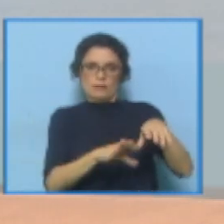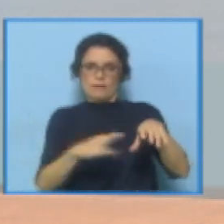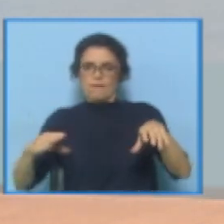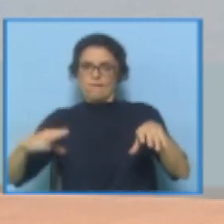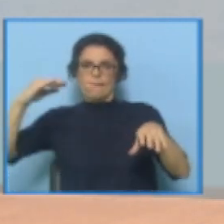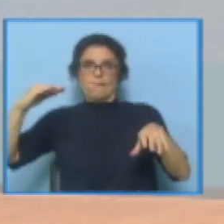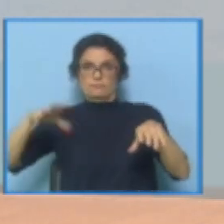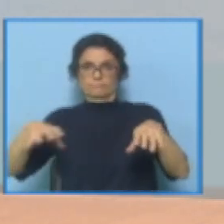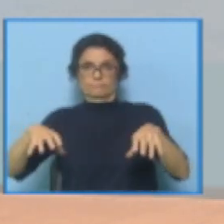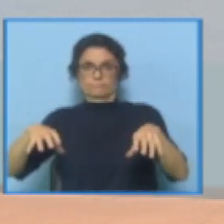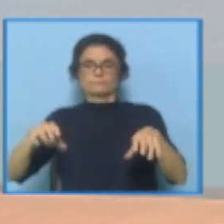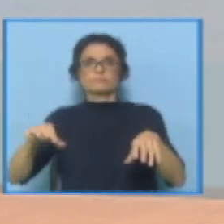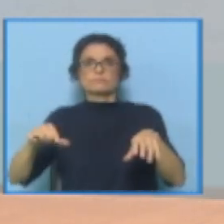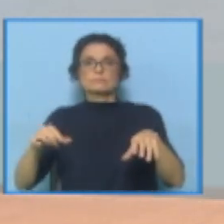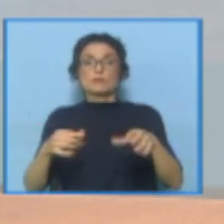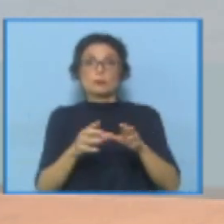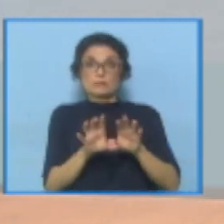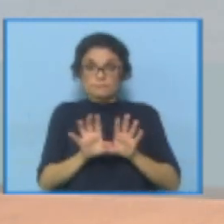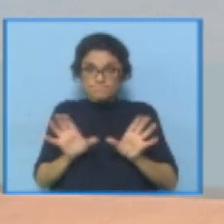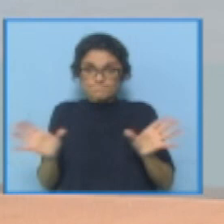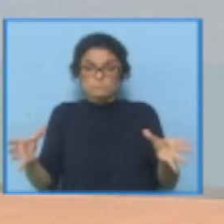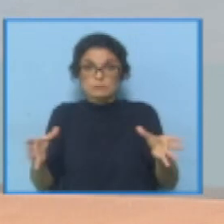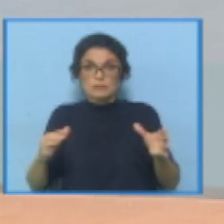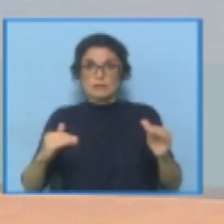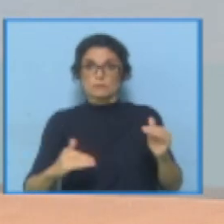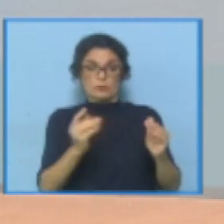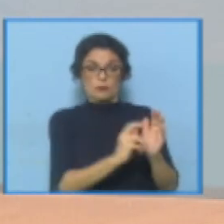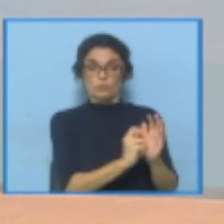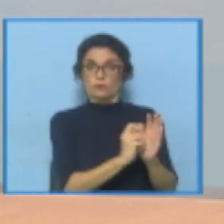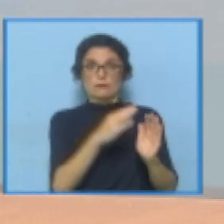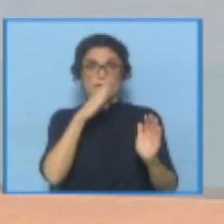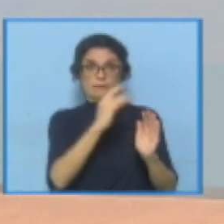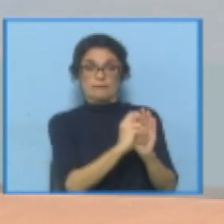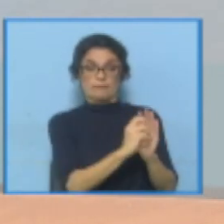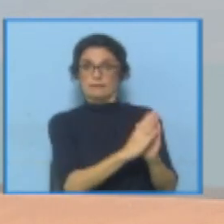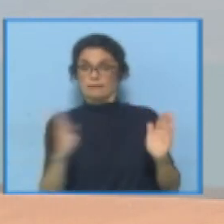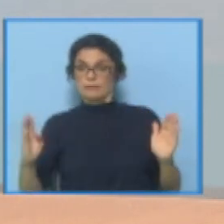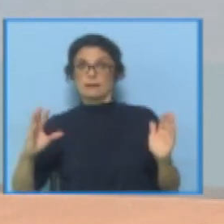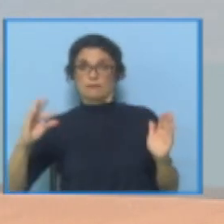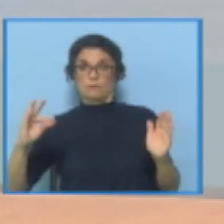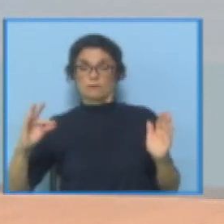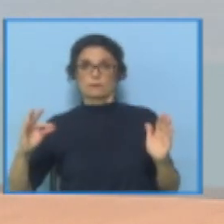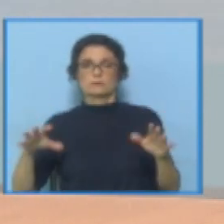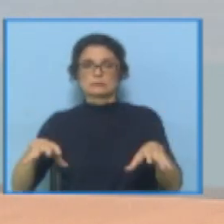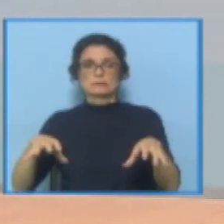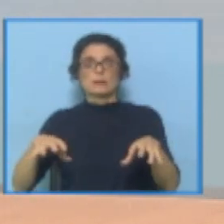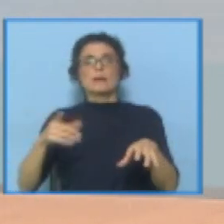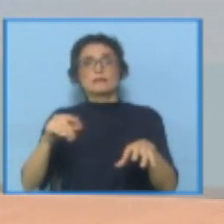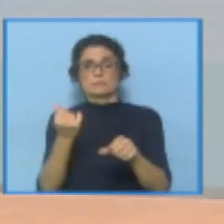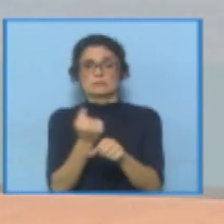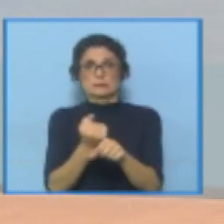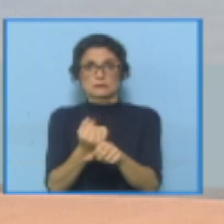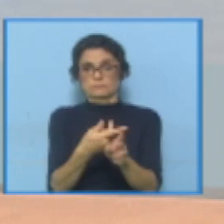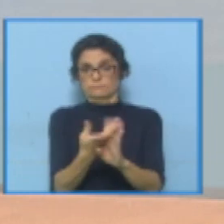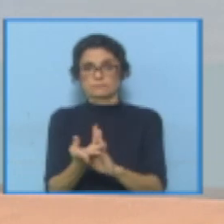faixa etária larga, não é? Entre os 3 e os 14. E depois temos um conjunto de atividades que vem neste guia.